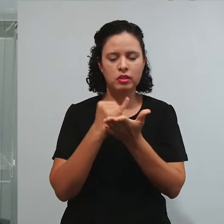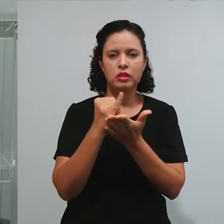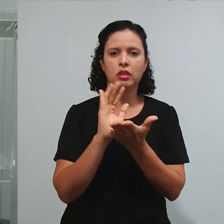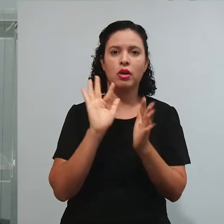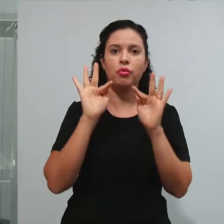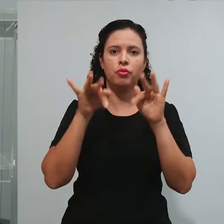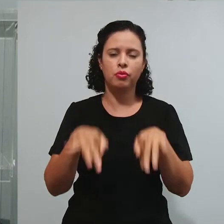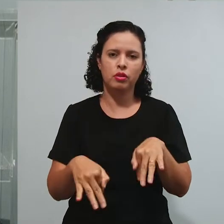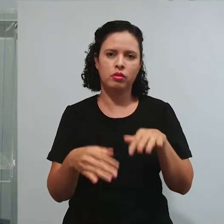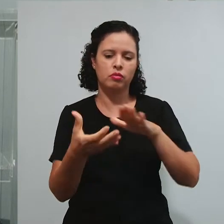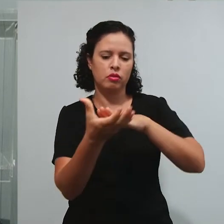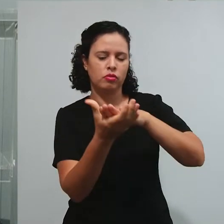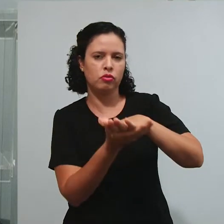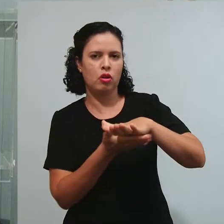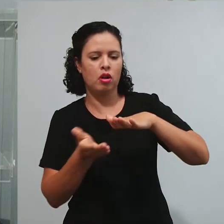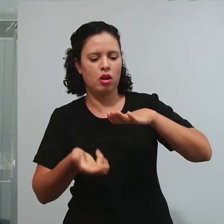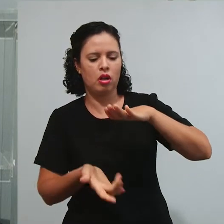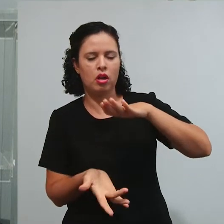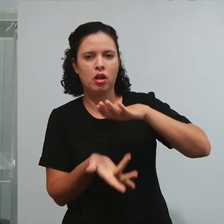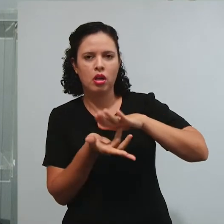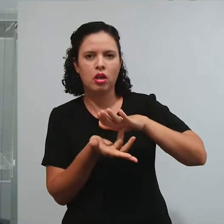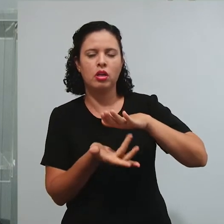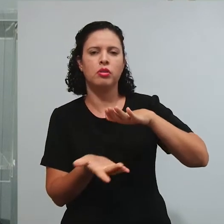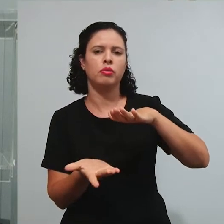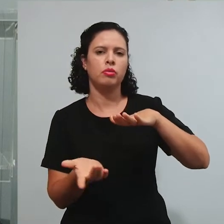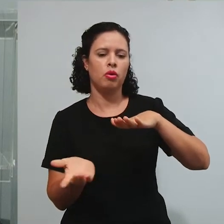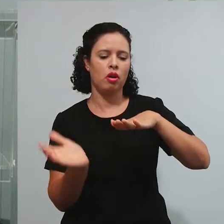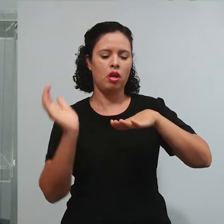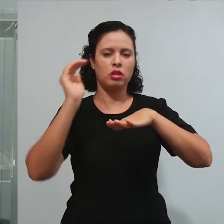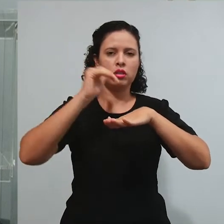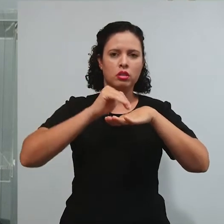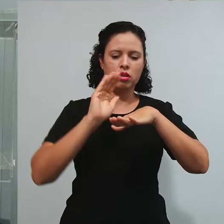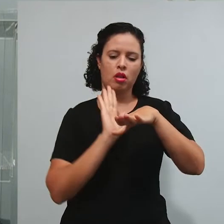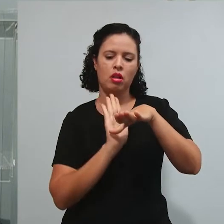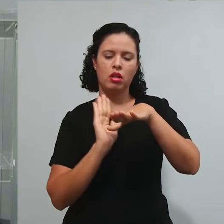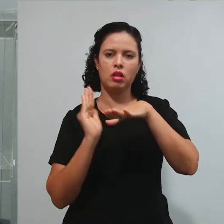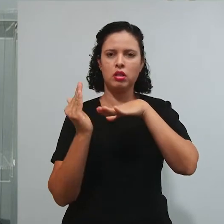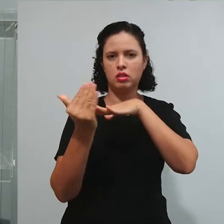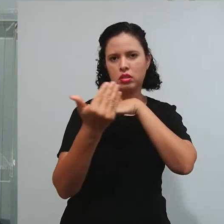né? Solado, a parte de cima,